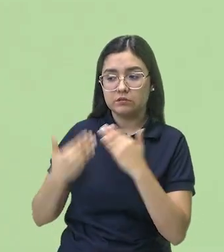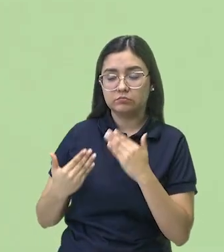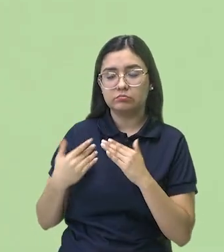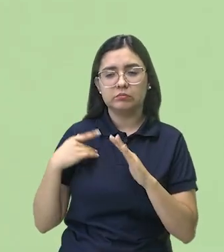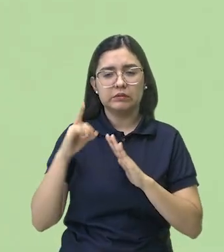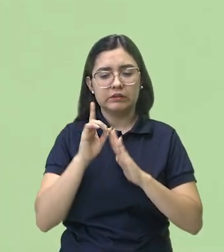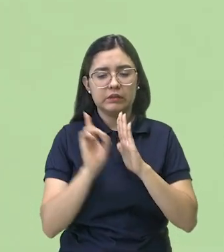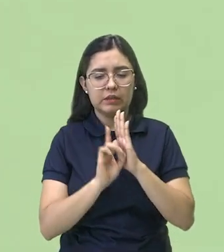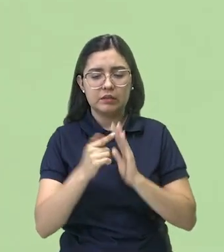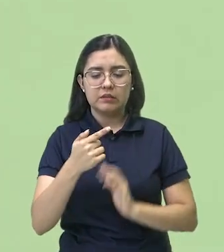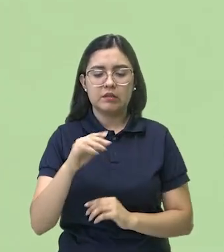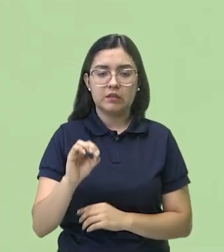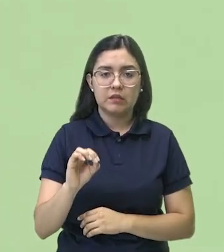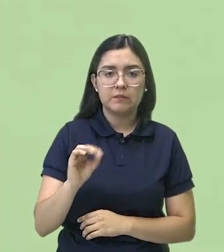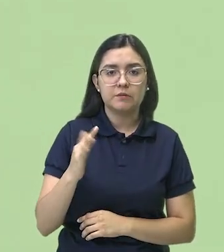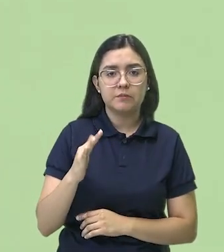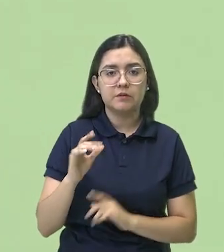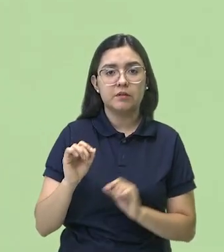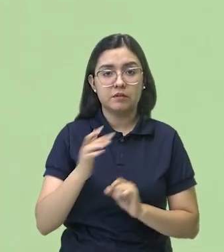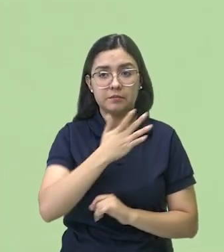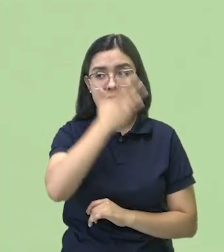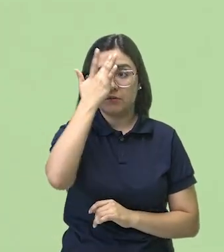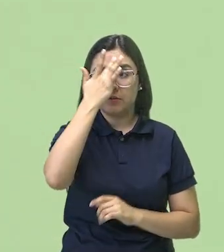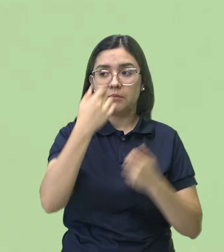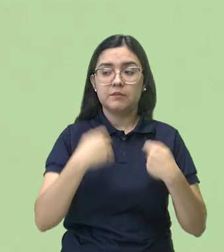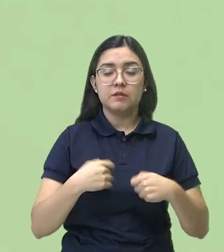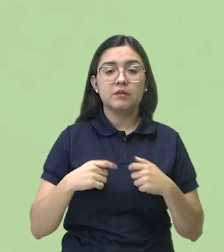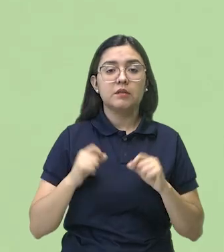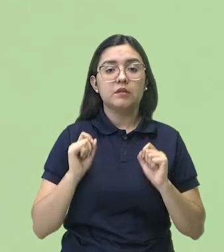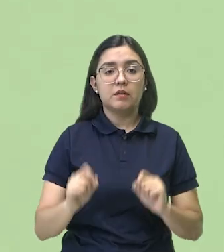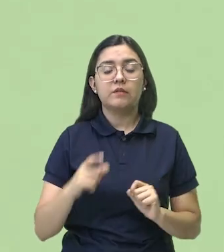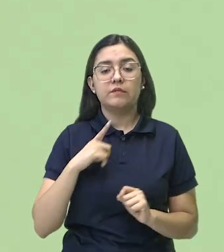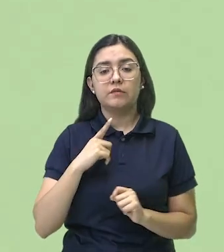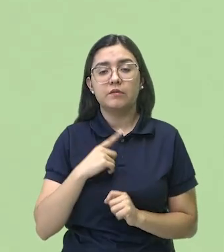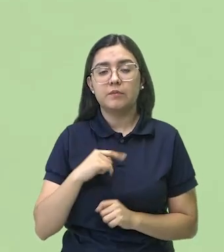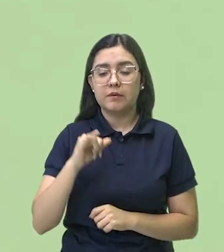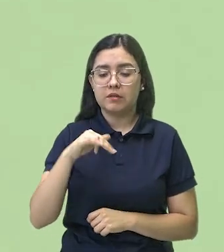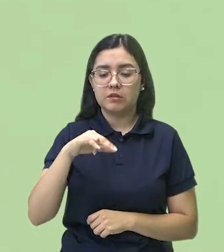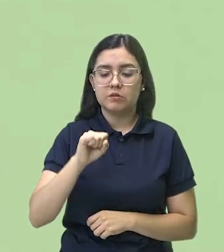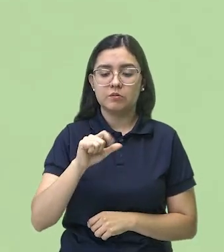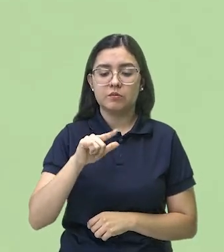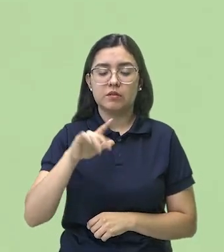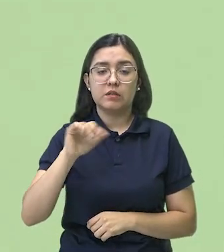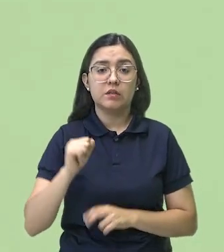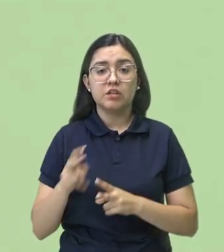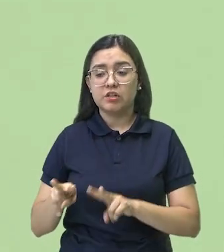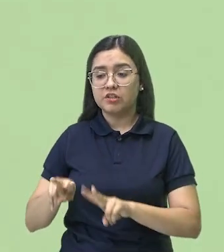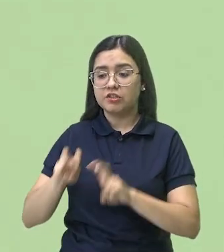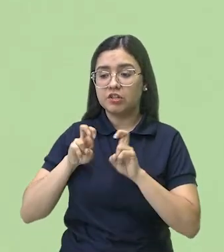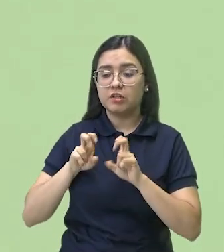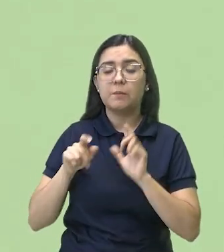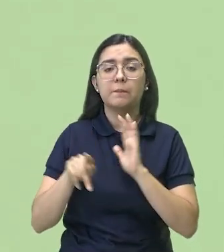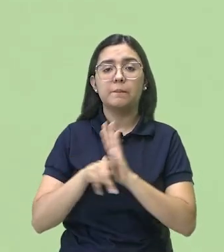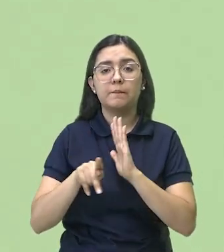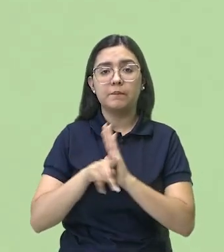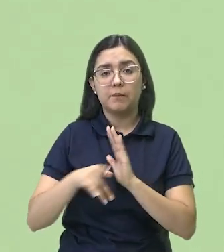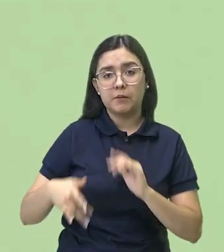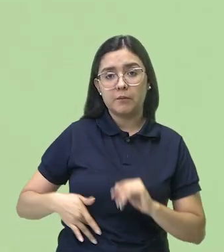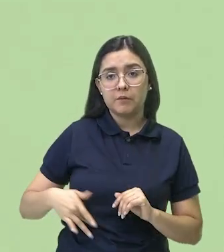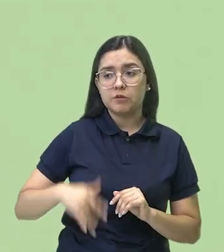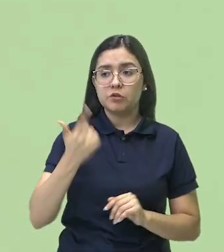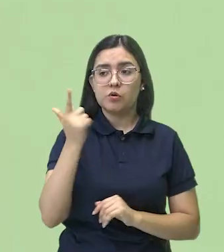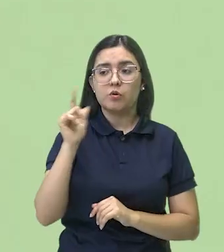da década de 70, as pessoas precisariam recorrer a uma insulina extraída de pâncreas de